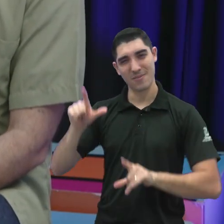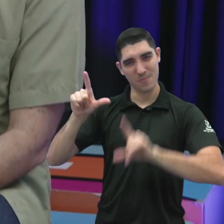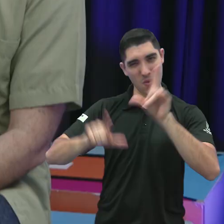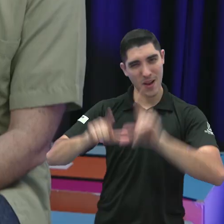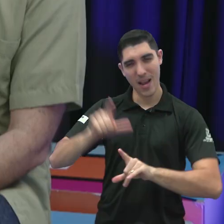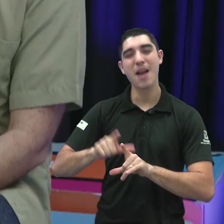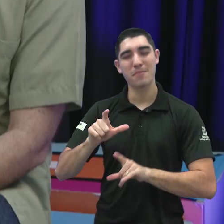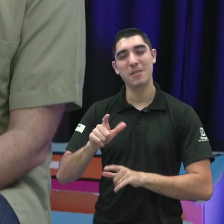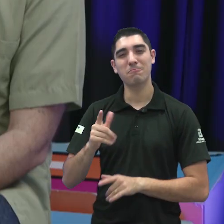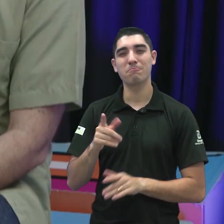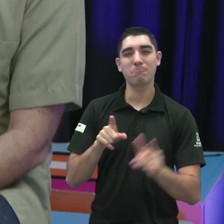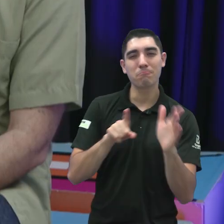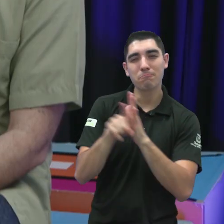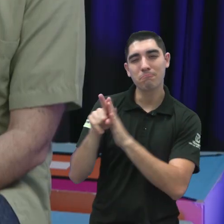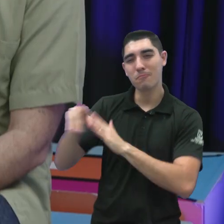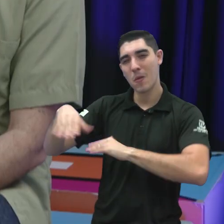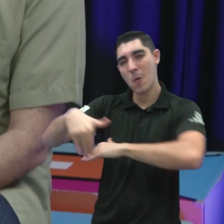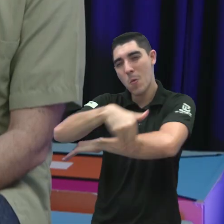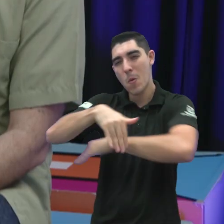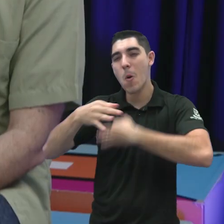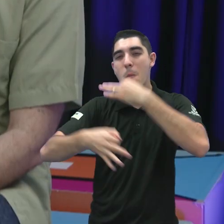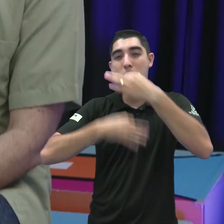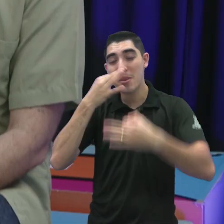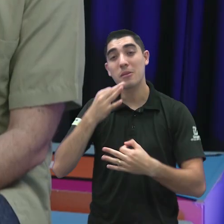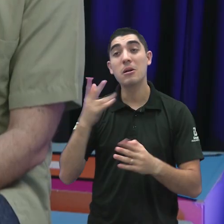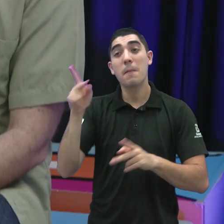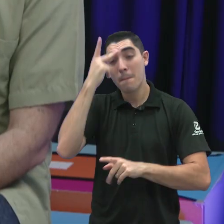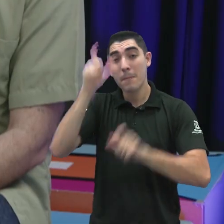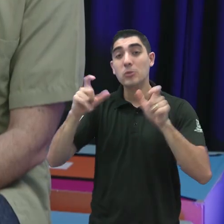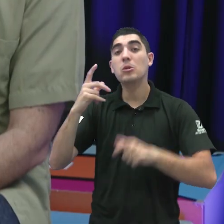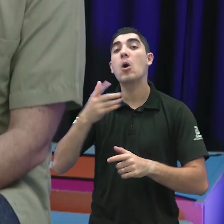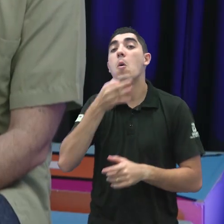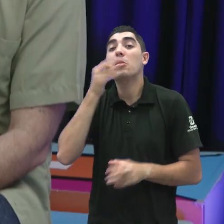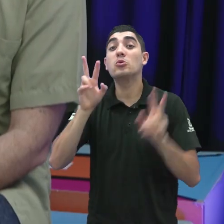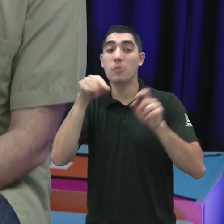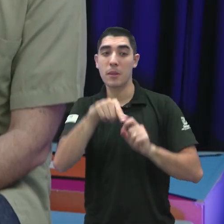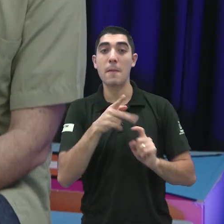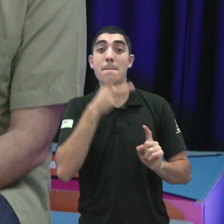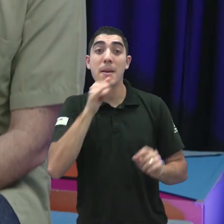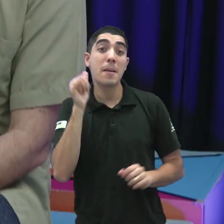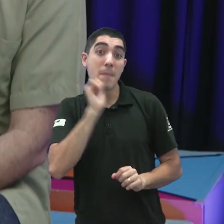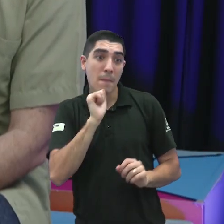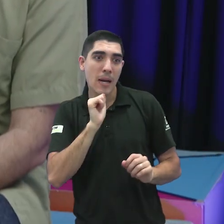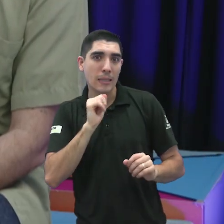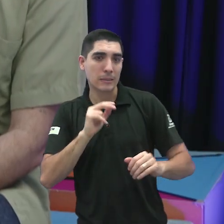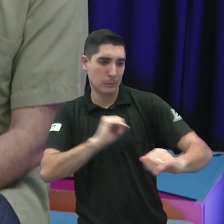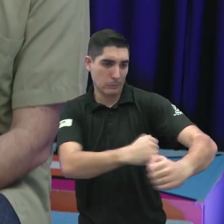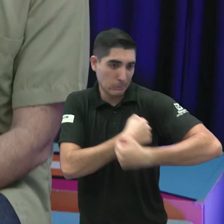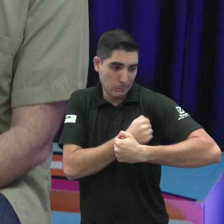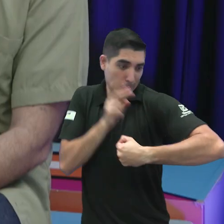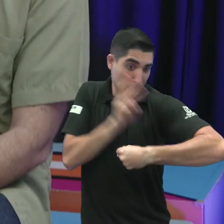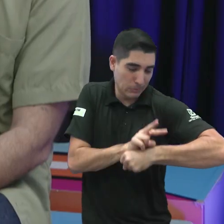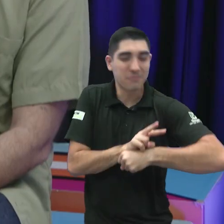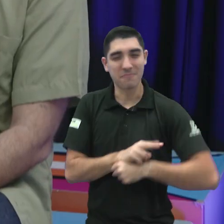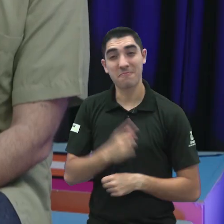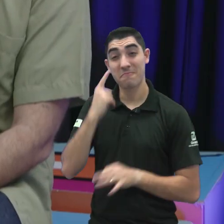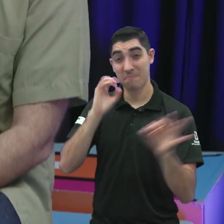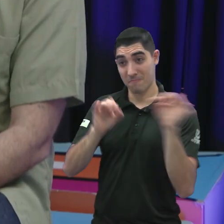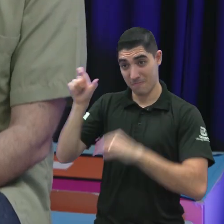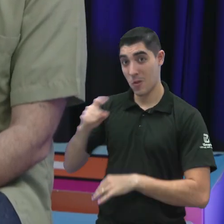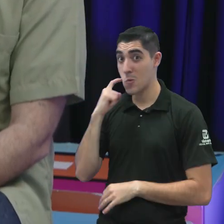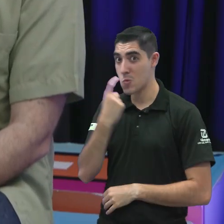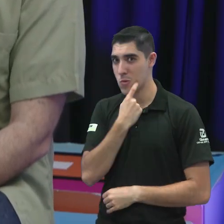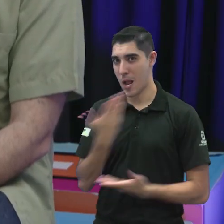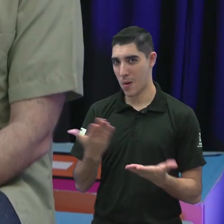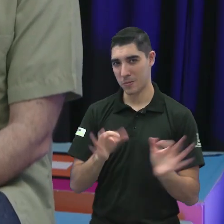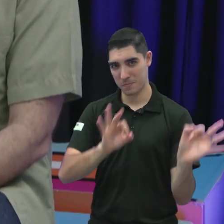estúdio. O nosso quadro tá na rua, vai saber o que a galera, então, pensa sobre pais superprotetores. Certo, Bruno? Certo. Vamos lá conferir o Tá na